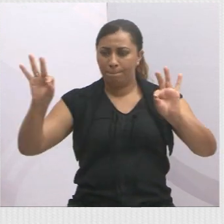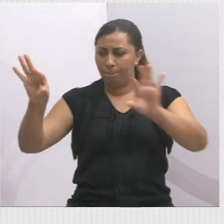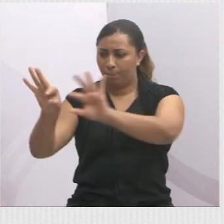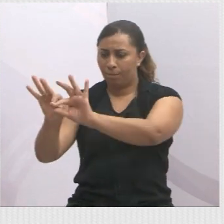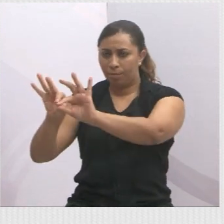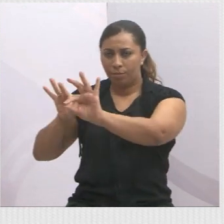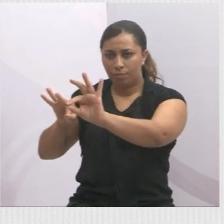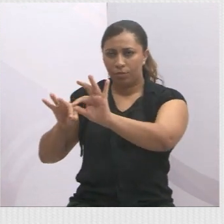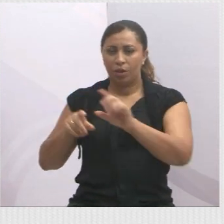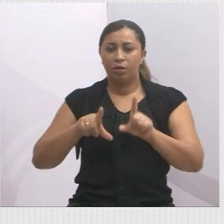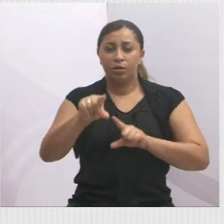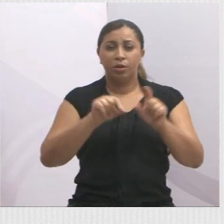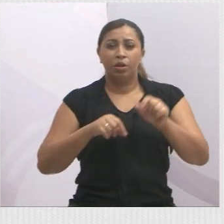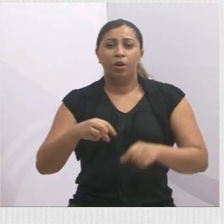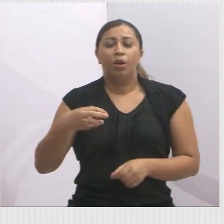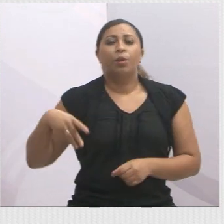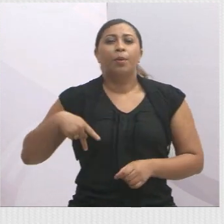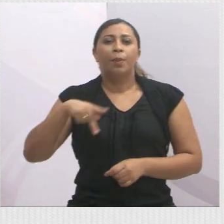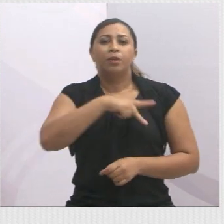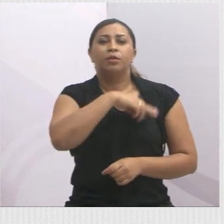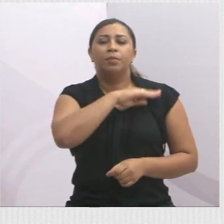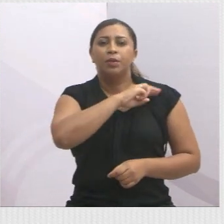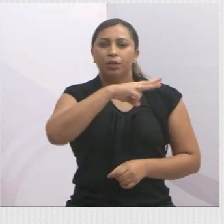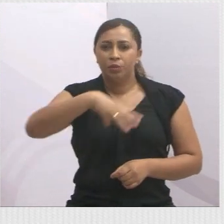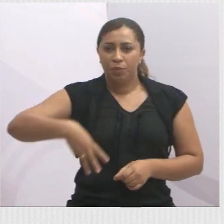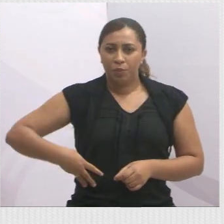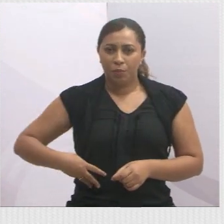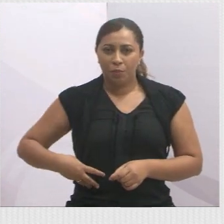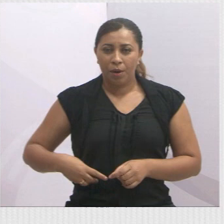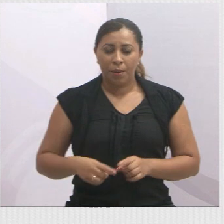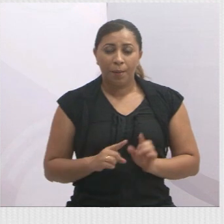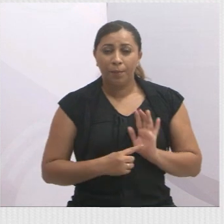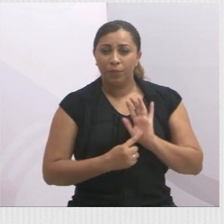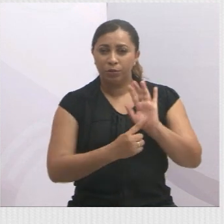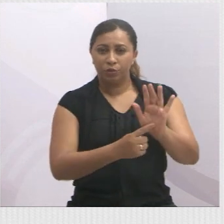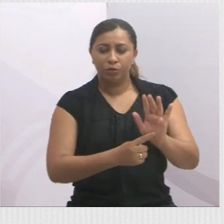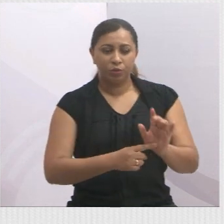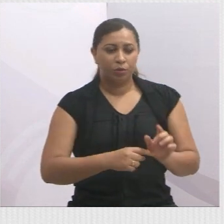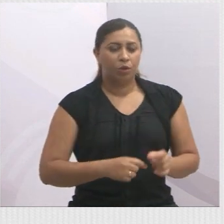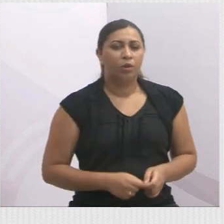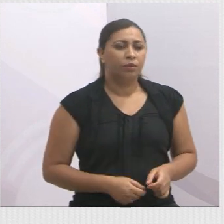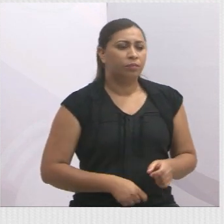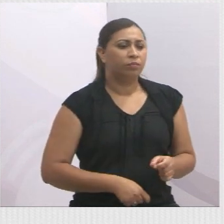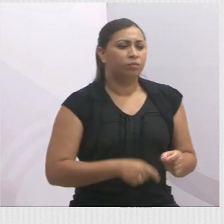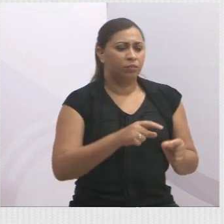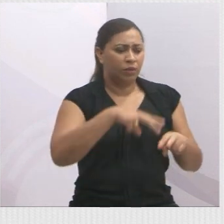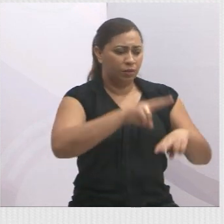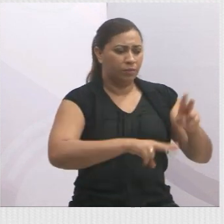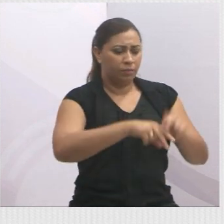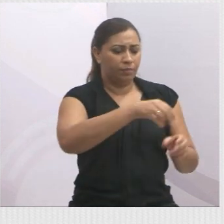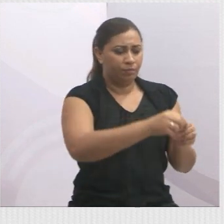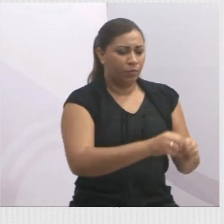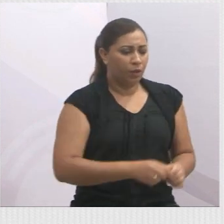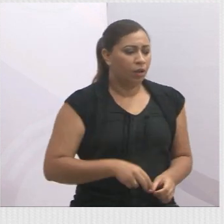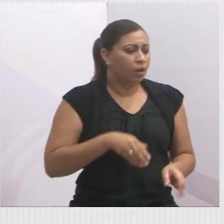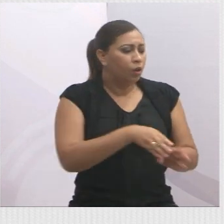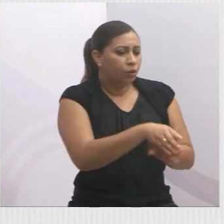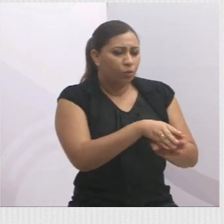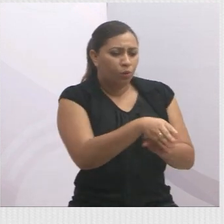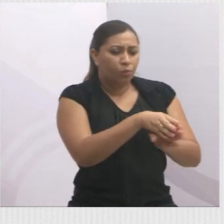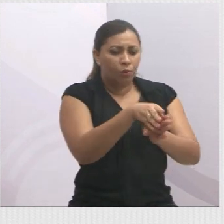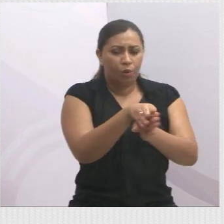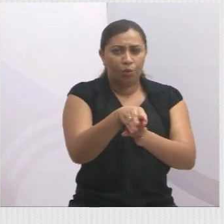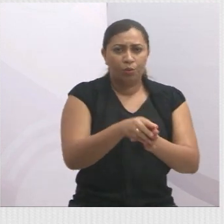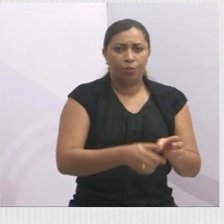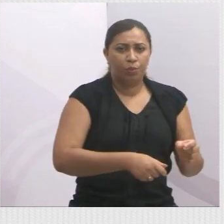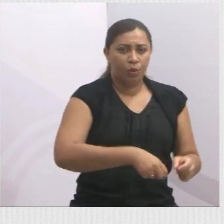pastor Manuel, o trouxe a este local e o mandou que colocasse as estacas conforme sua indicação. A maneira